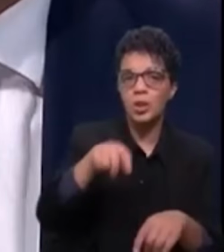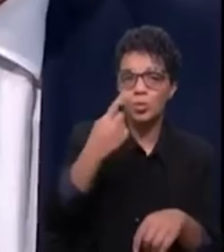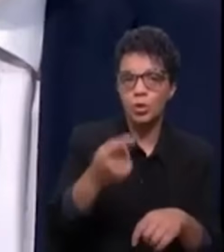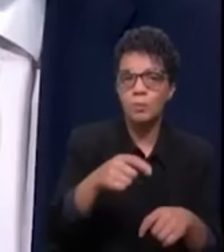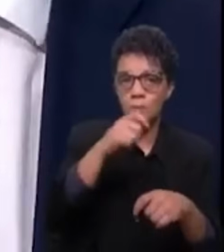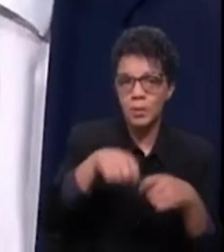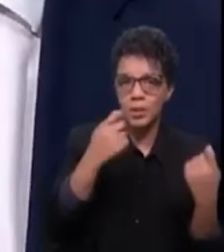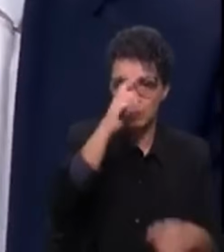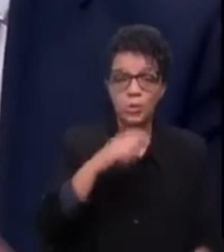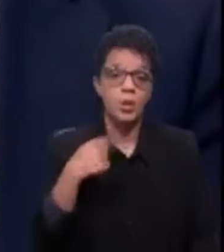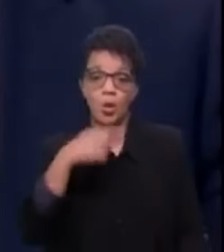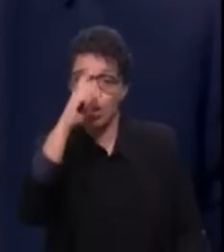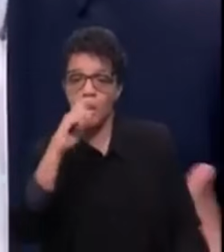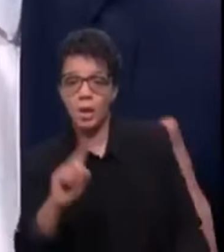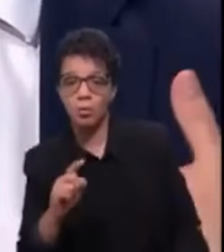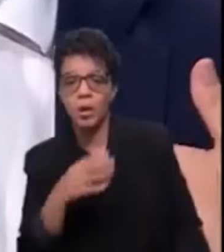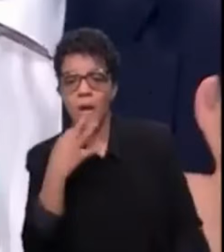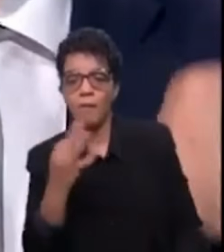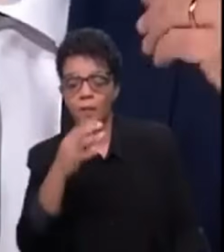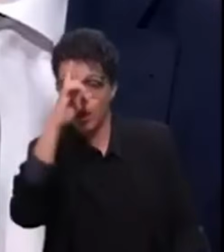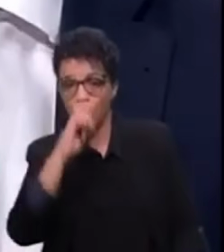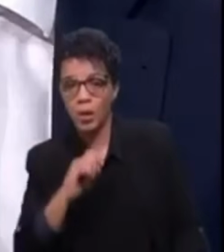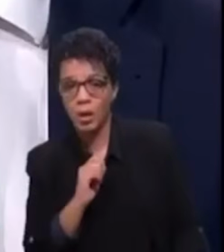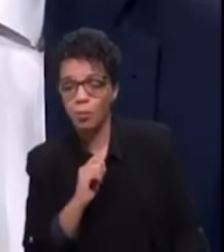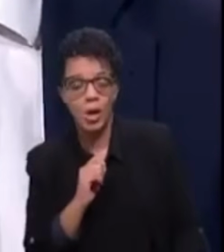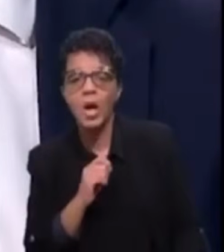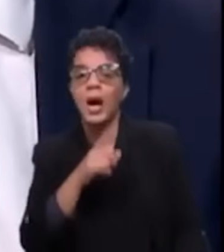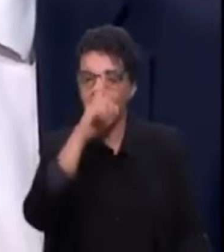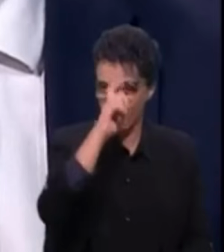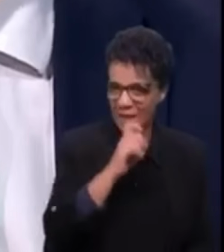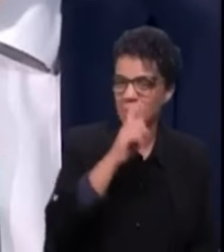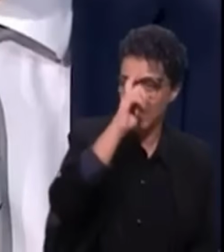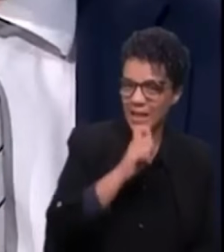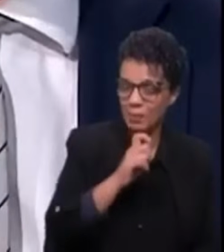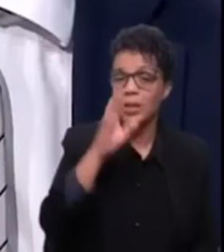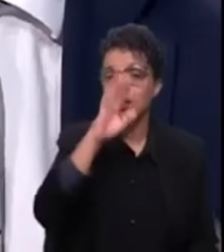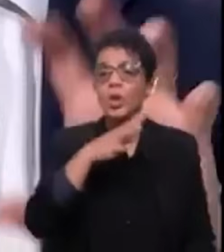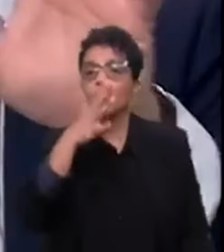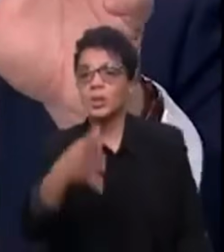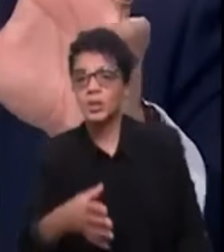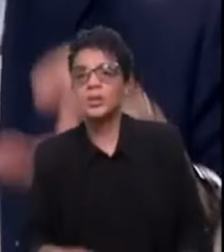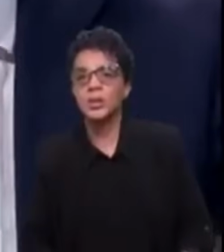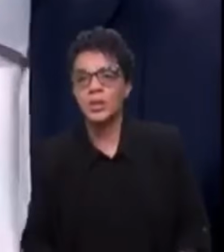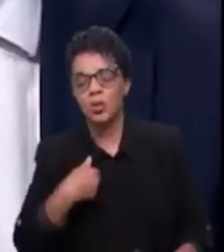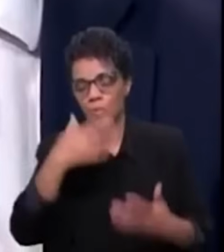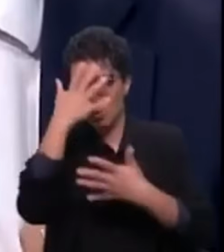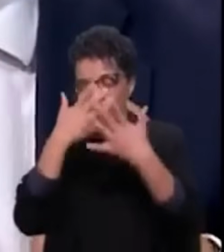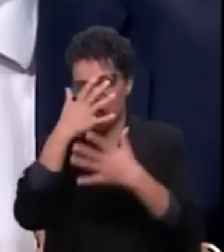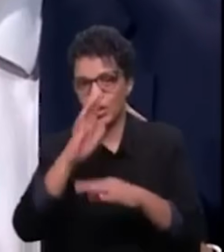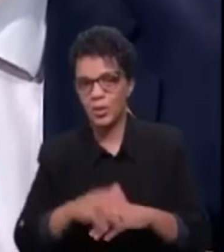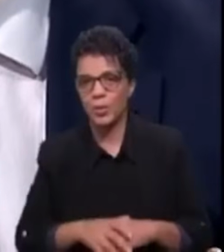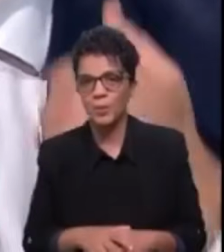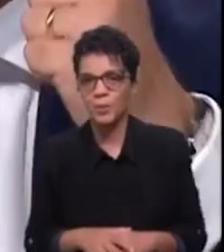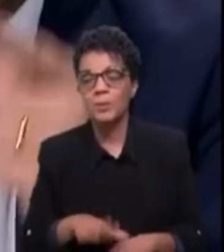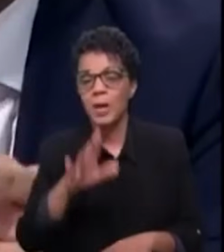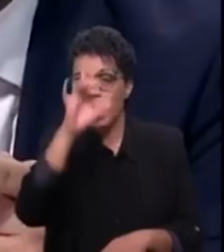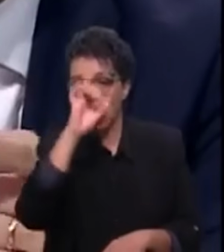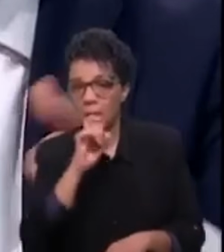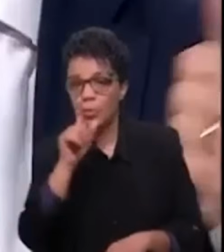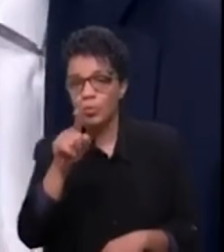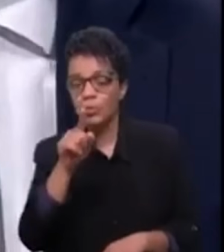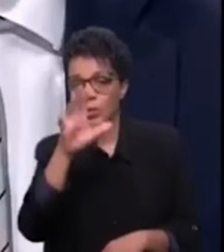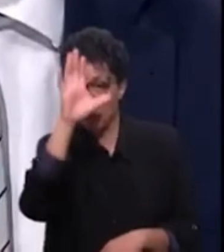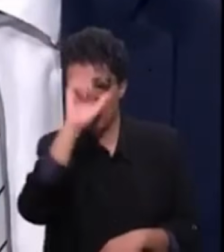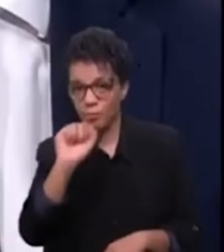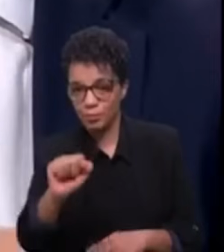Monte se acha não não me lembro disso aliás se eu seu alguma vez teria dito ISO Saria meio confundido agora lembro-me é que o seu